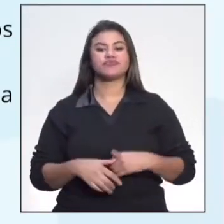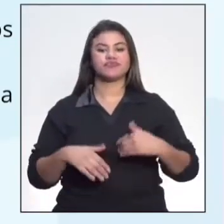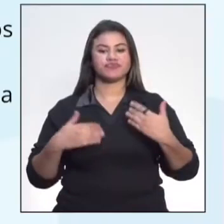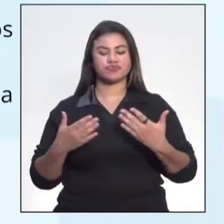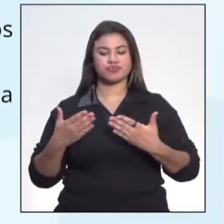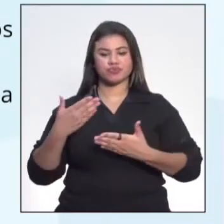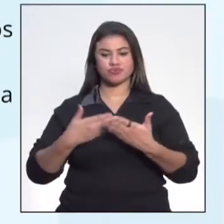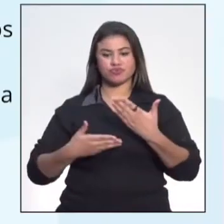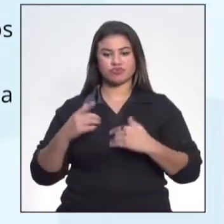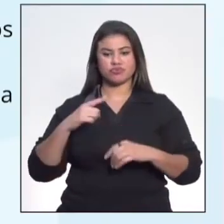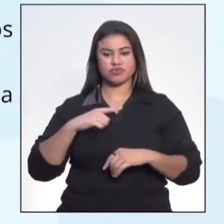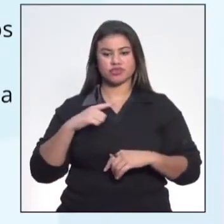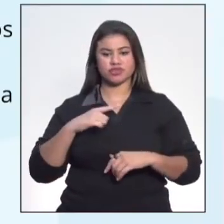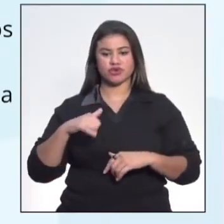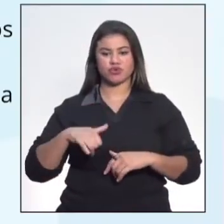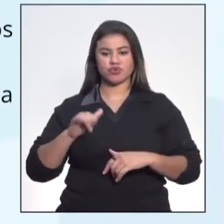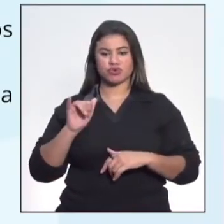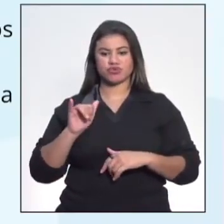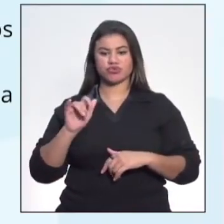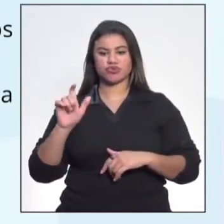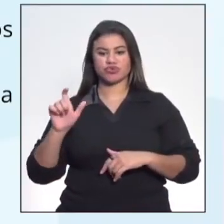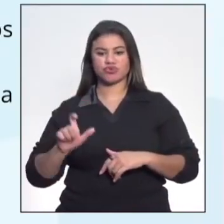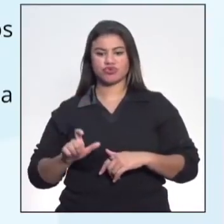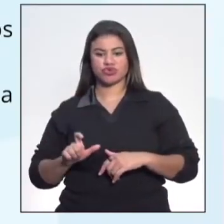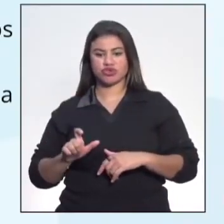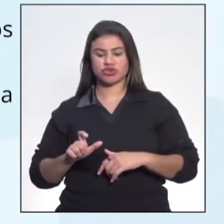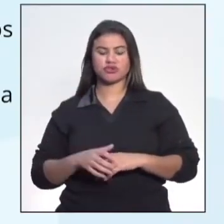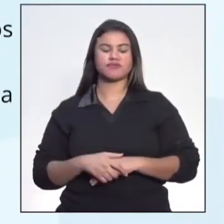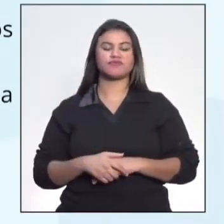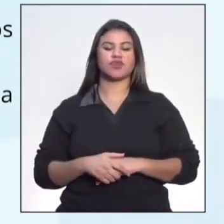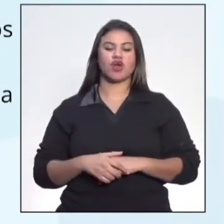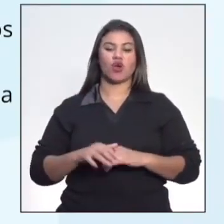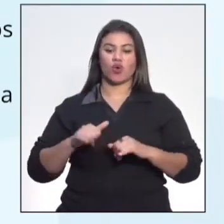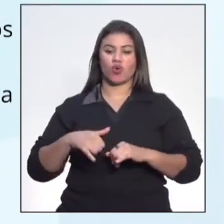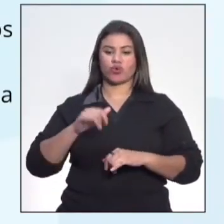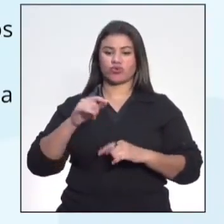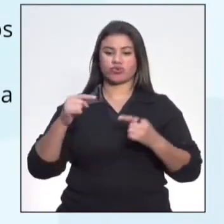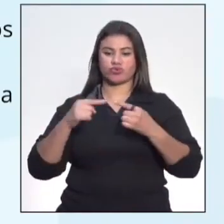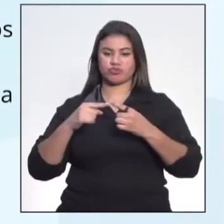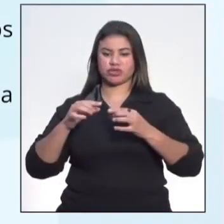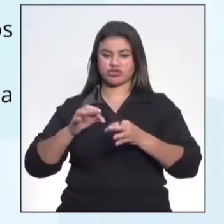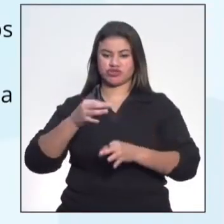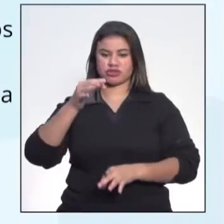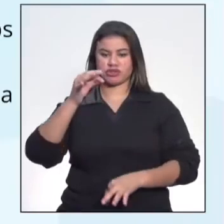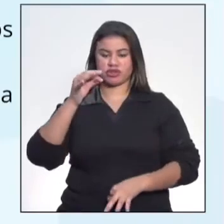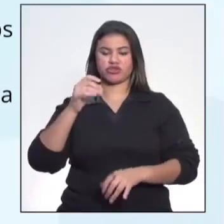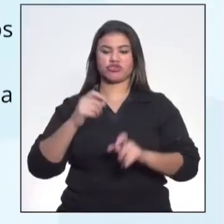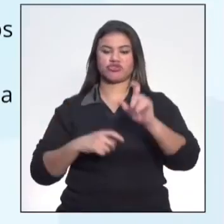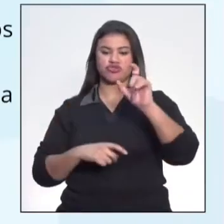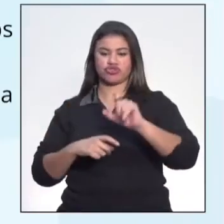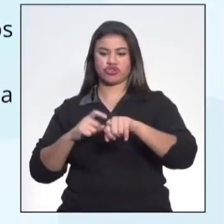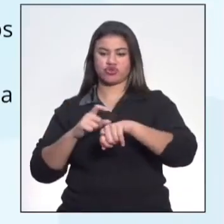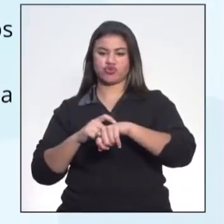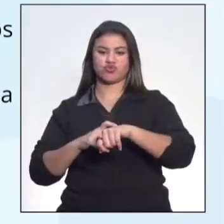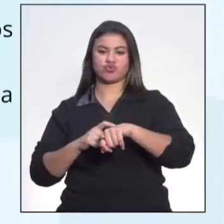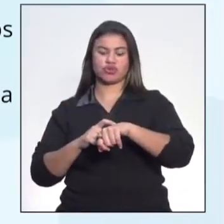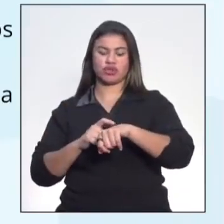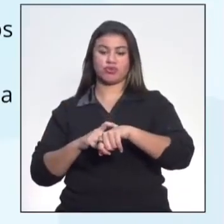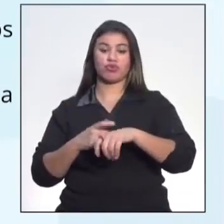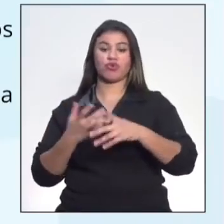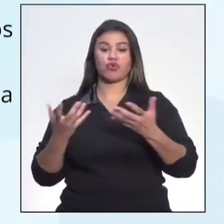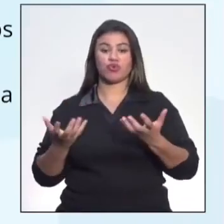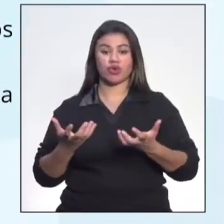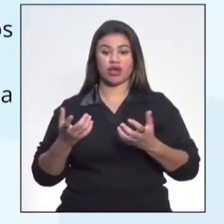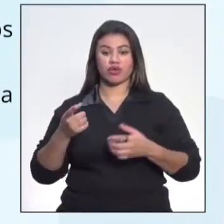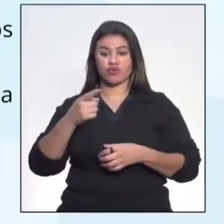relação tem o y e o x. O y é a distância percorrida e o x é o tempo. Tudo bem? Bom, o que eu quero de